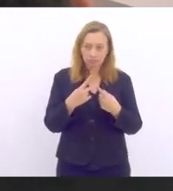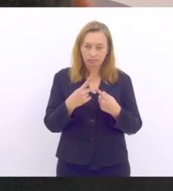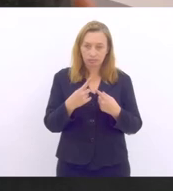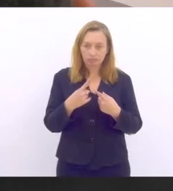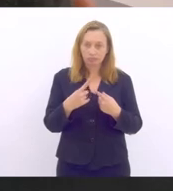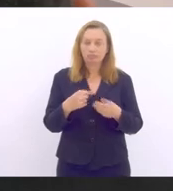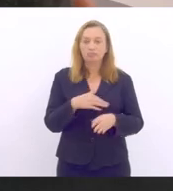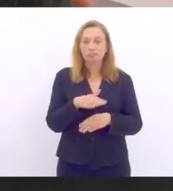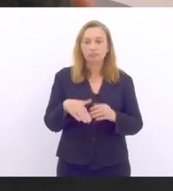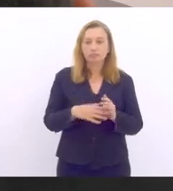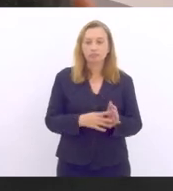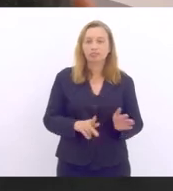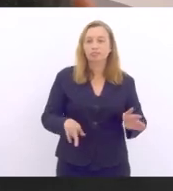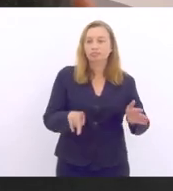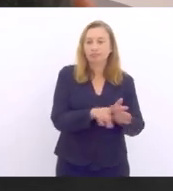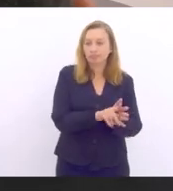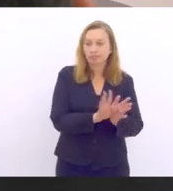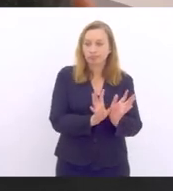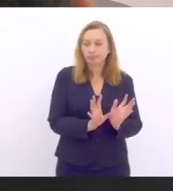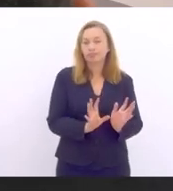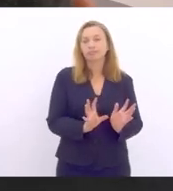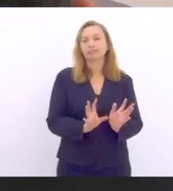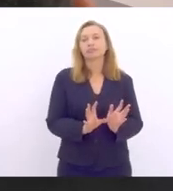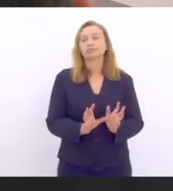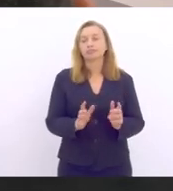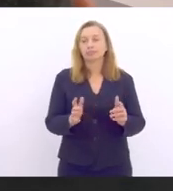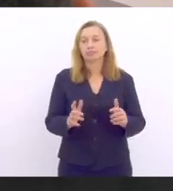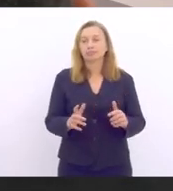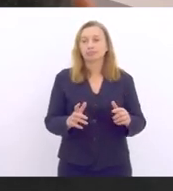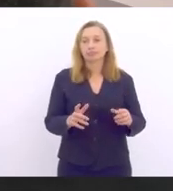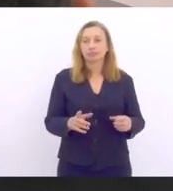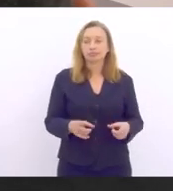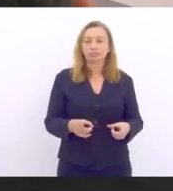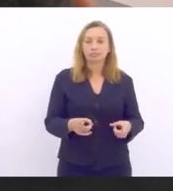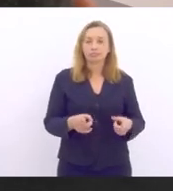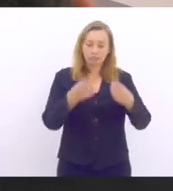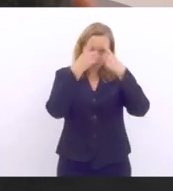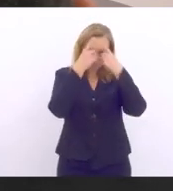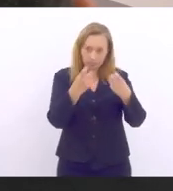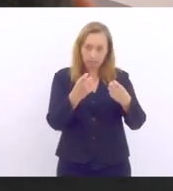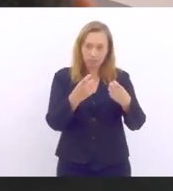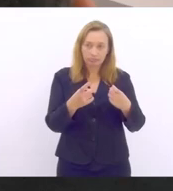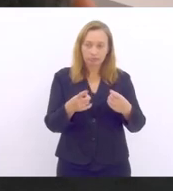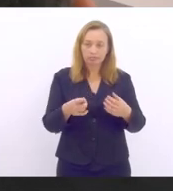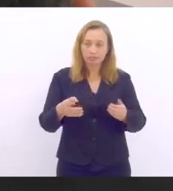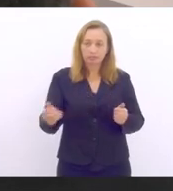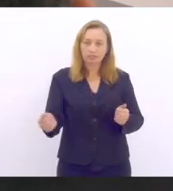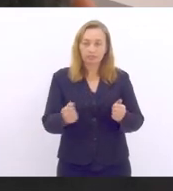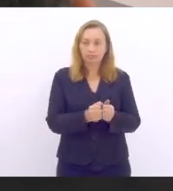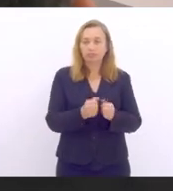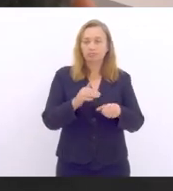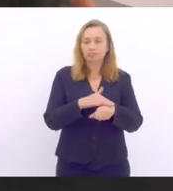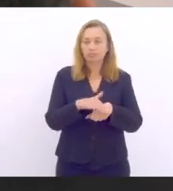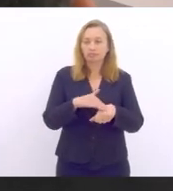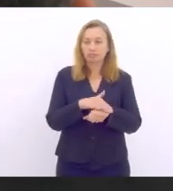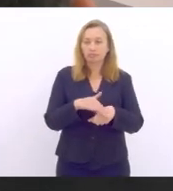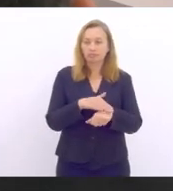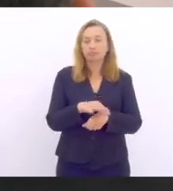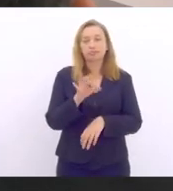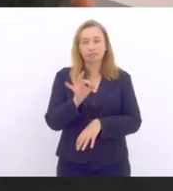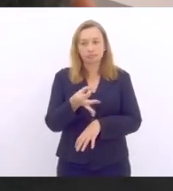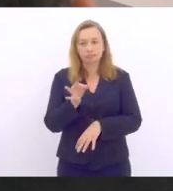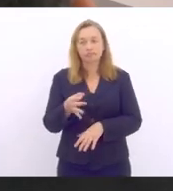integrantes, as partes interessadas naquele conflito são ouvidas e conseguem participar dessa construção, geralmente a